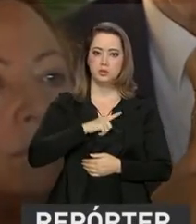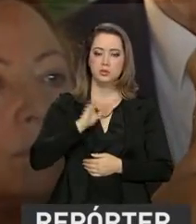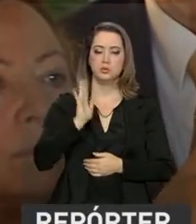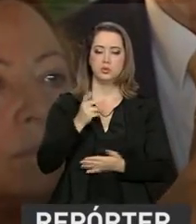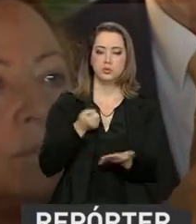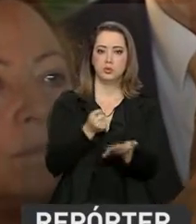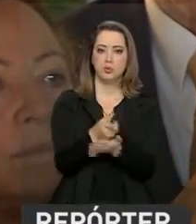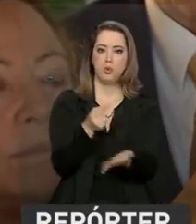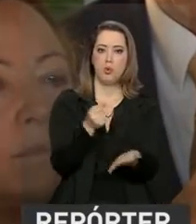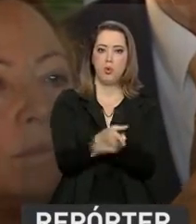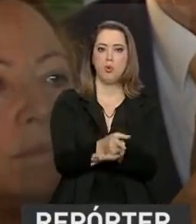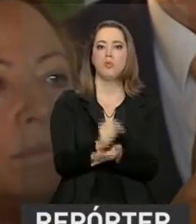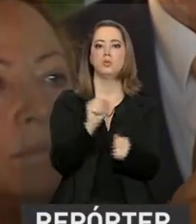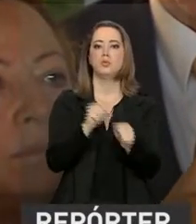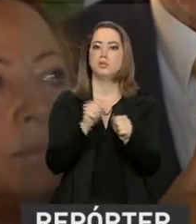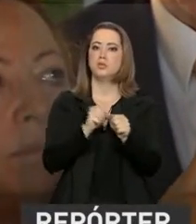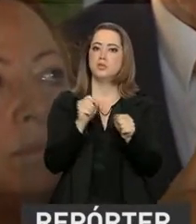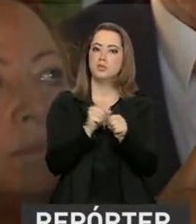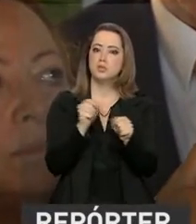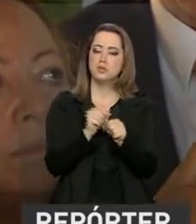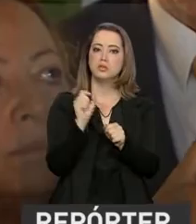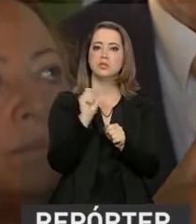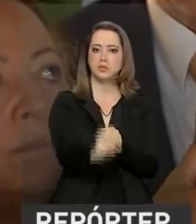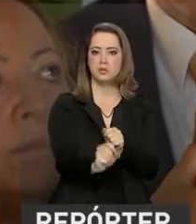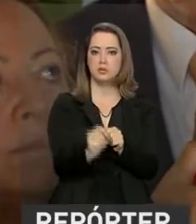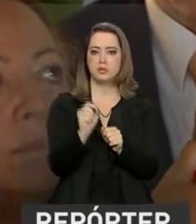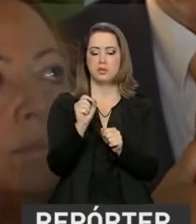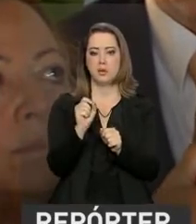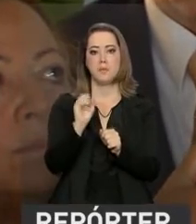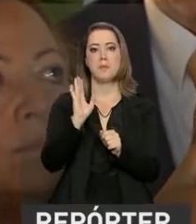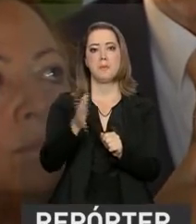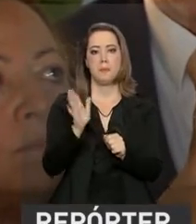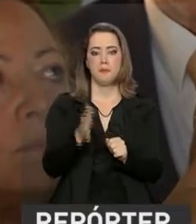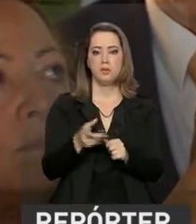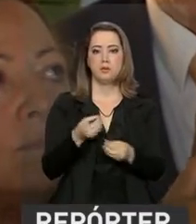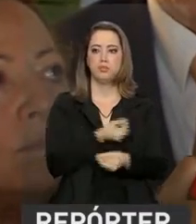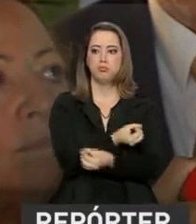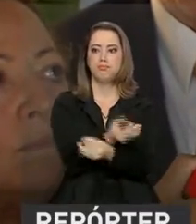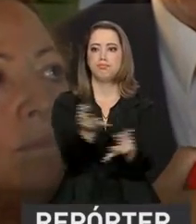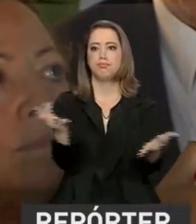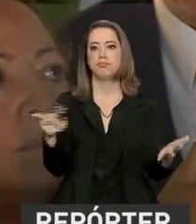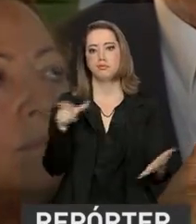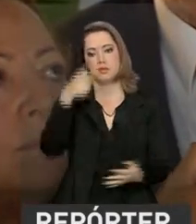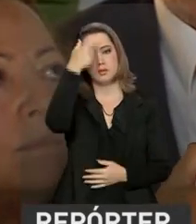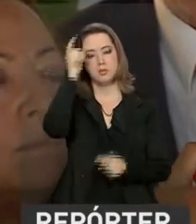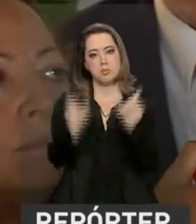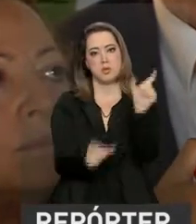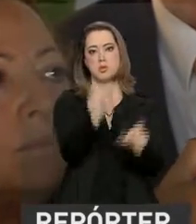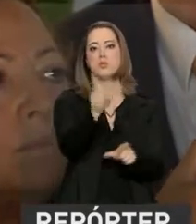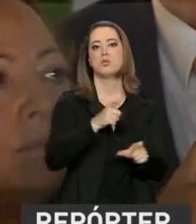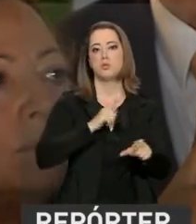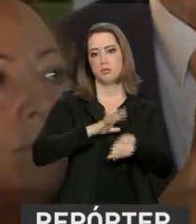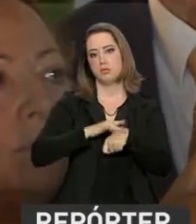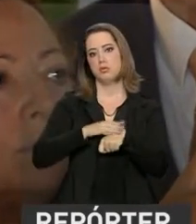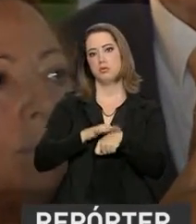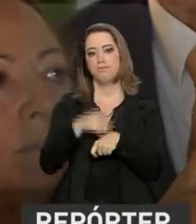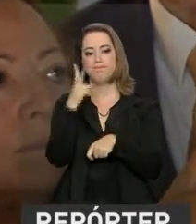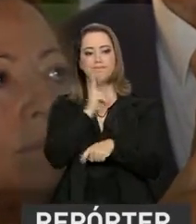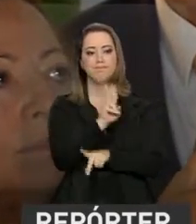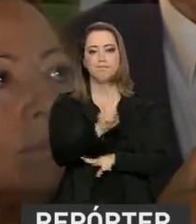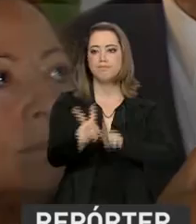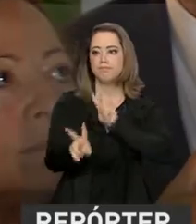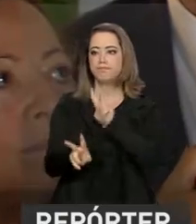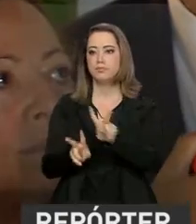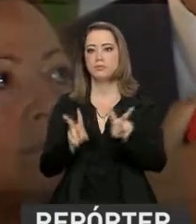feitas, estoque suficiente para atender a demanda e estamos fazendo o acompanhamento dos casos para